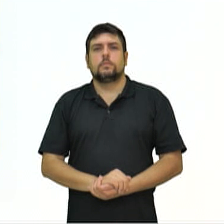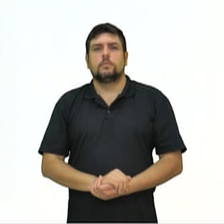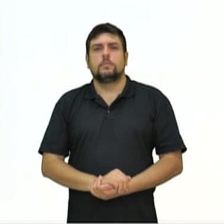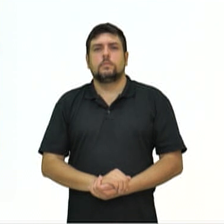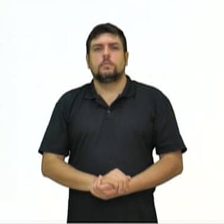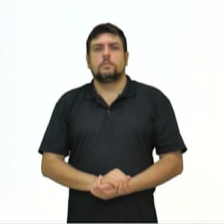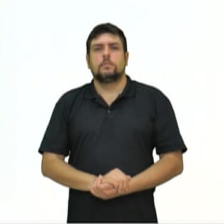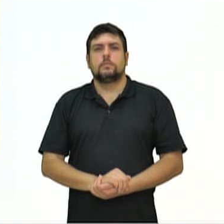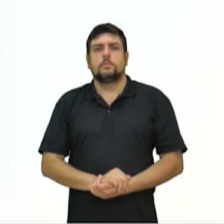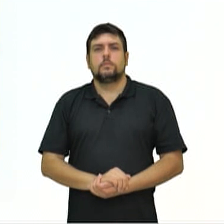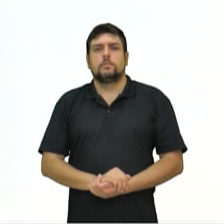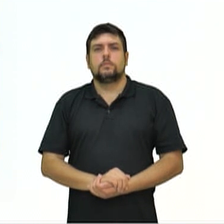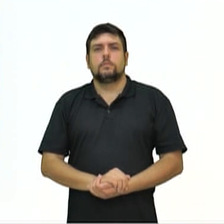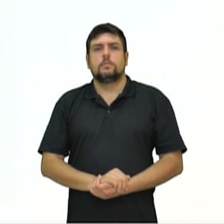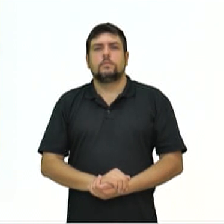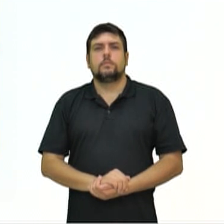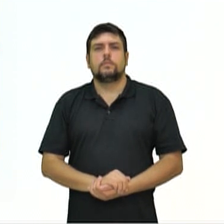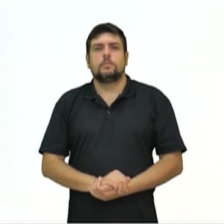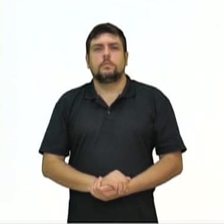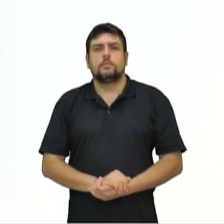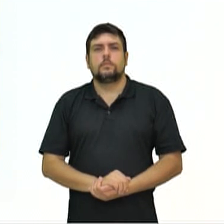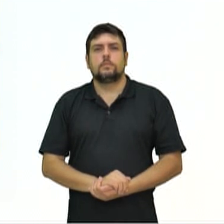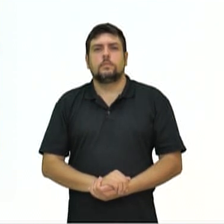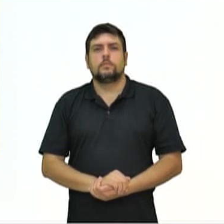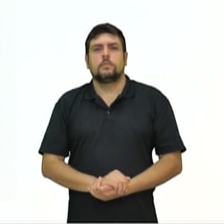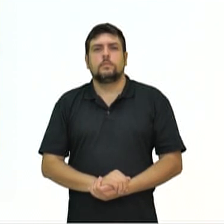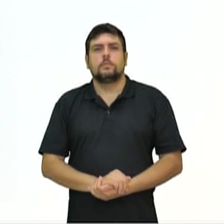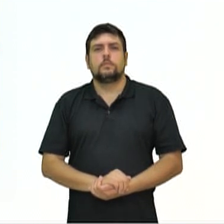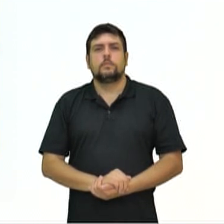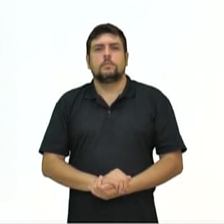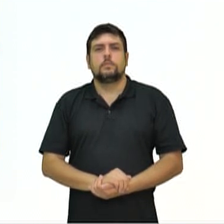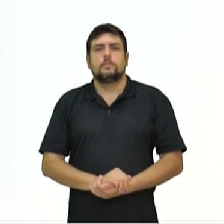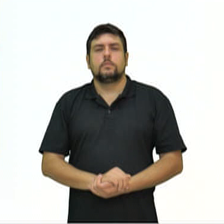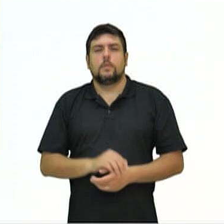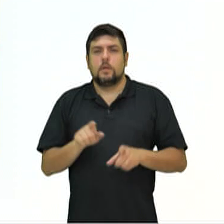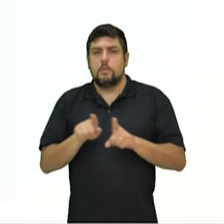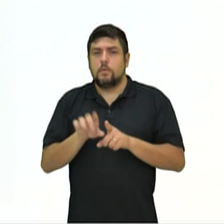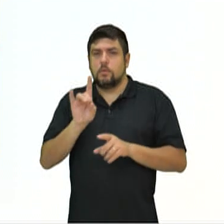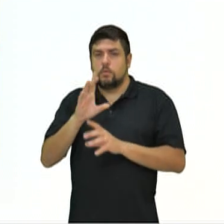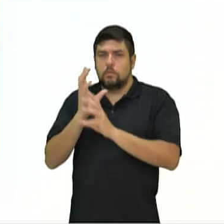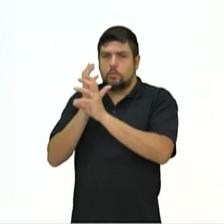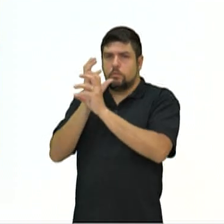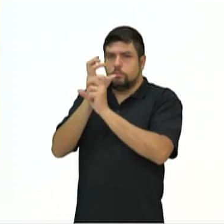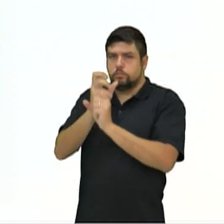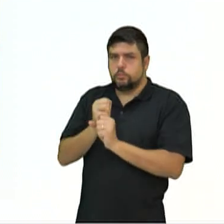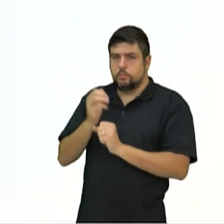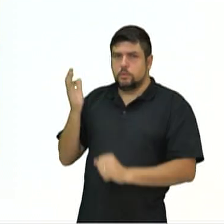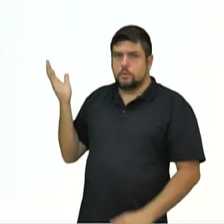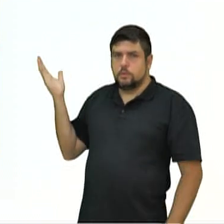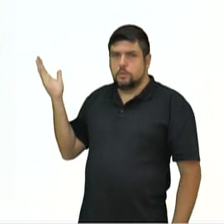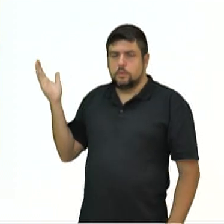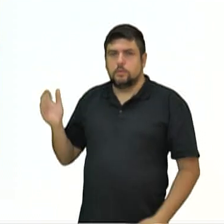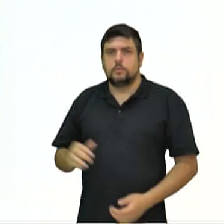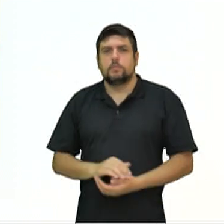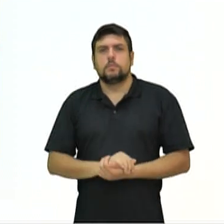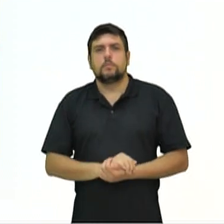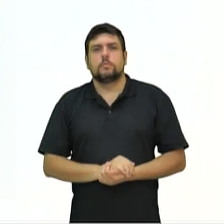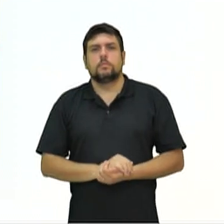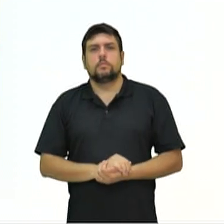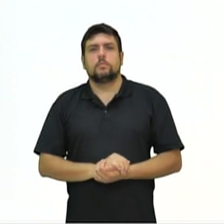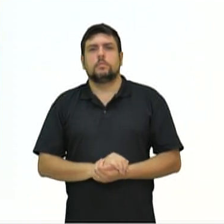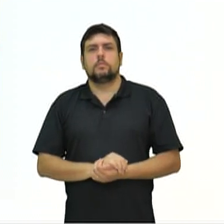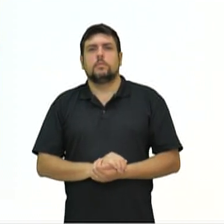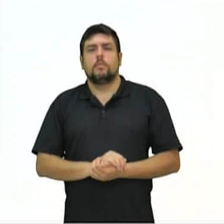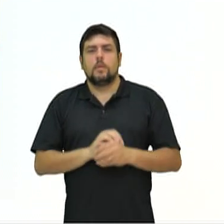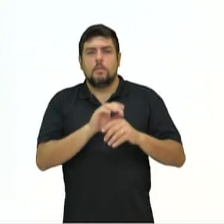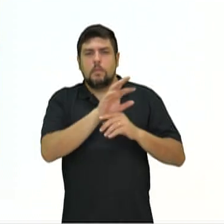mais alto, né? Conversamos também nisso aqui, a gente está relembrando, hein? Quando o adjetivo já termina com a letra E, você